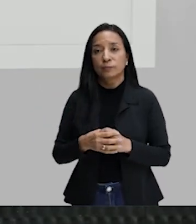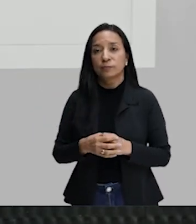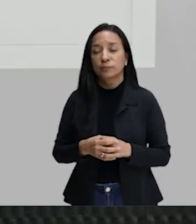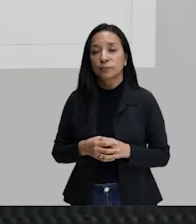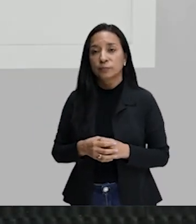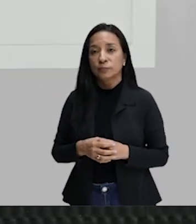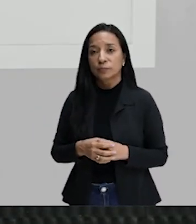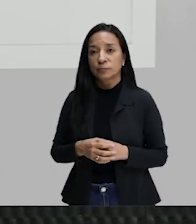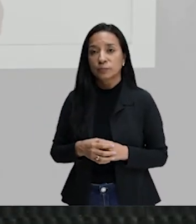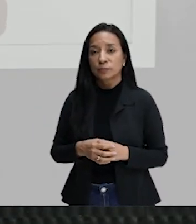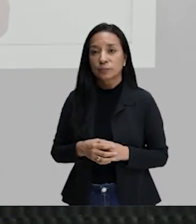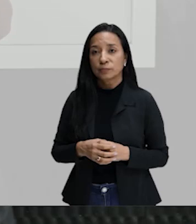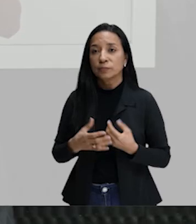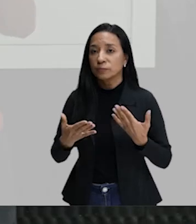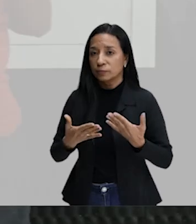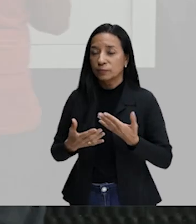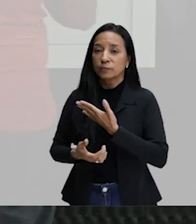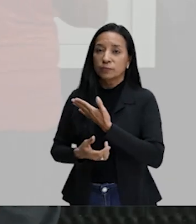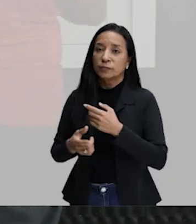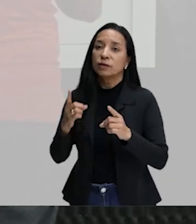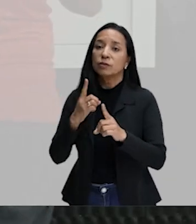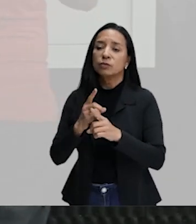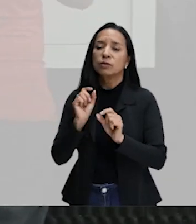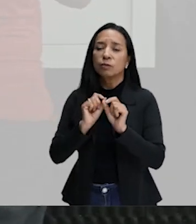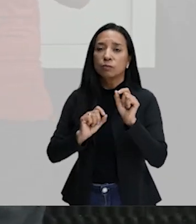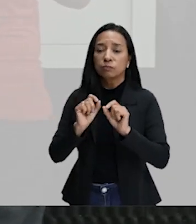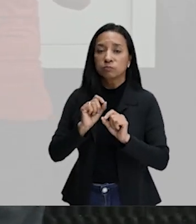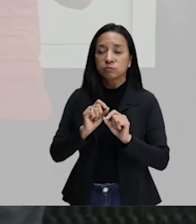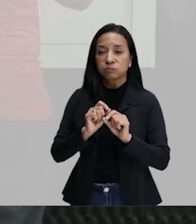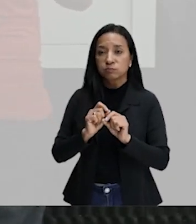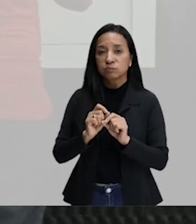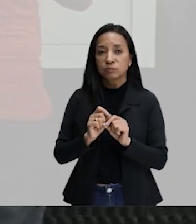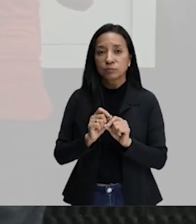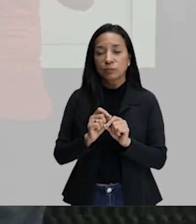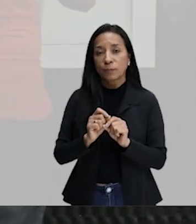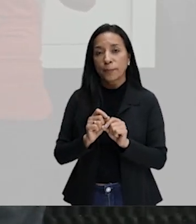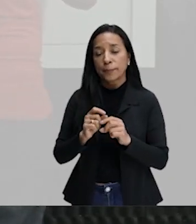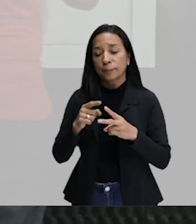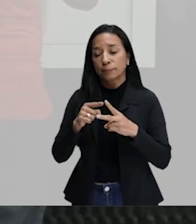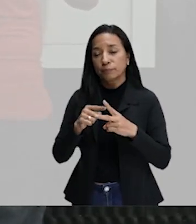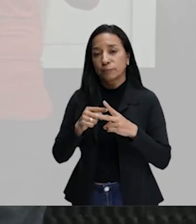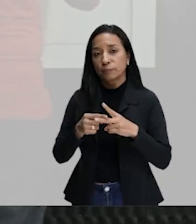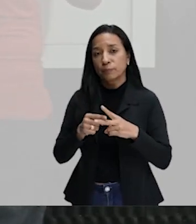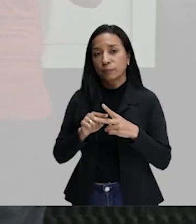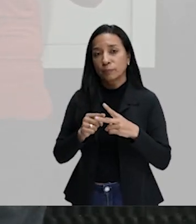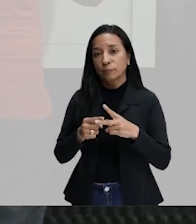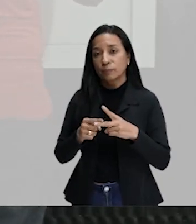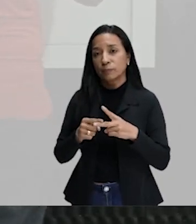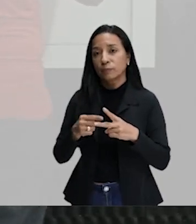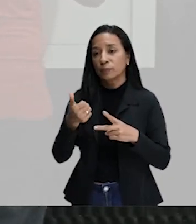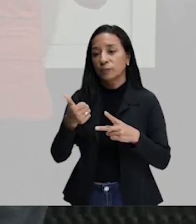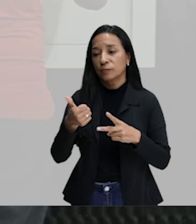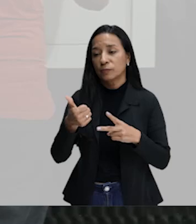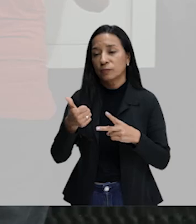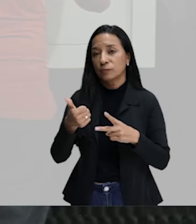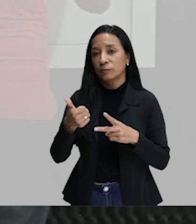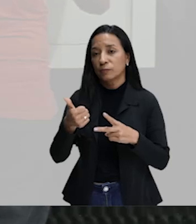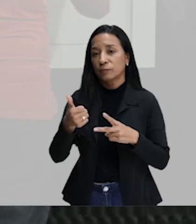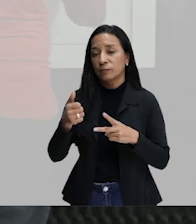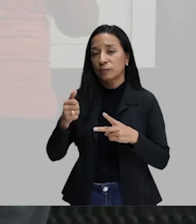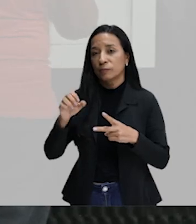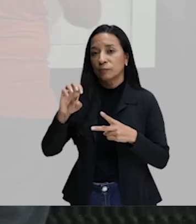né? Então, neste caso, nós vamos encontrar o quê? Vai ser o seno de 180